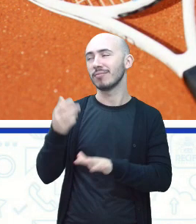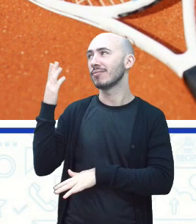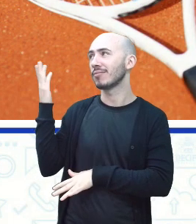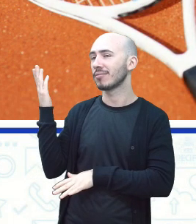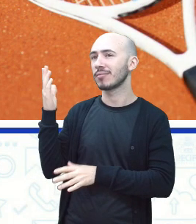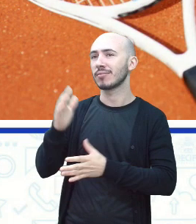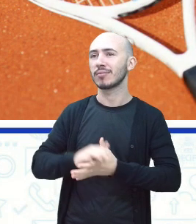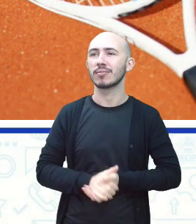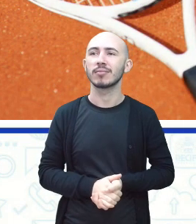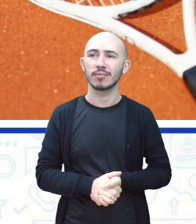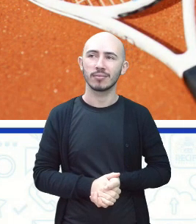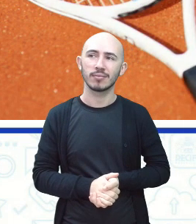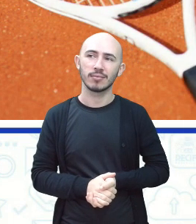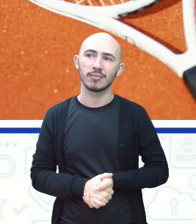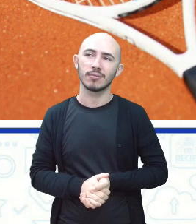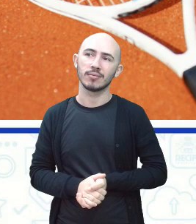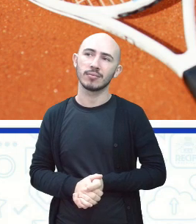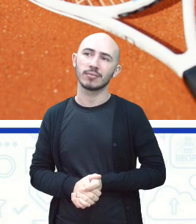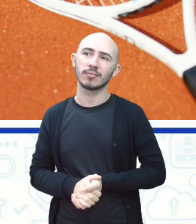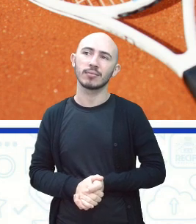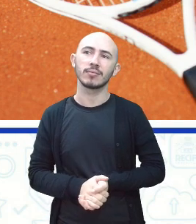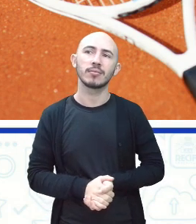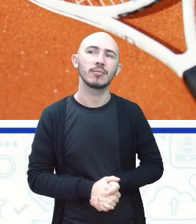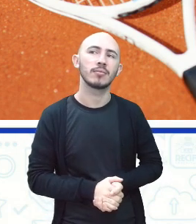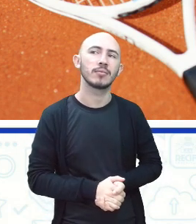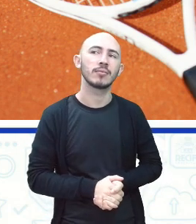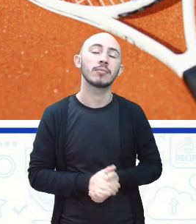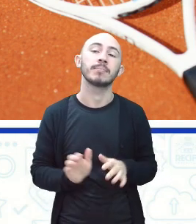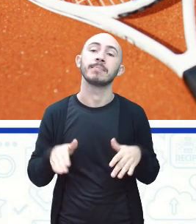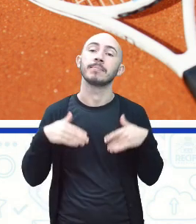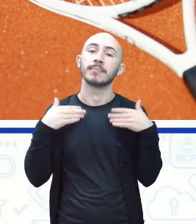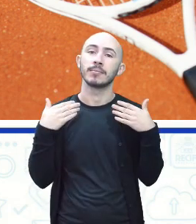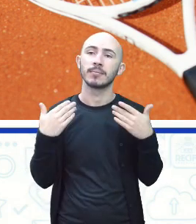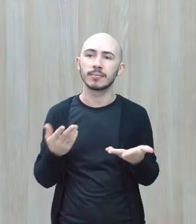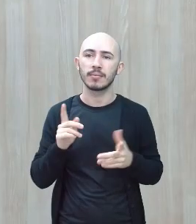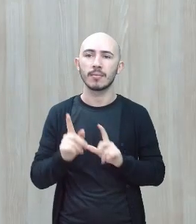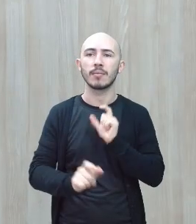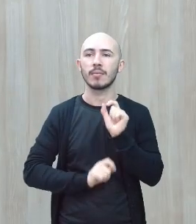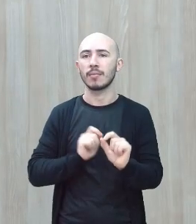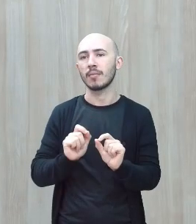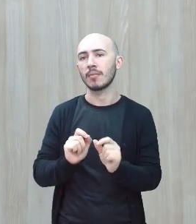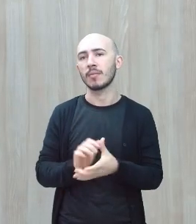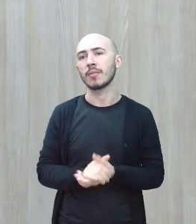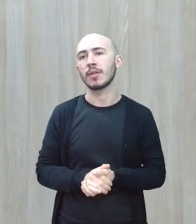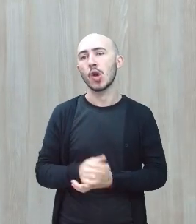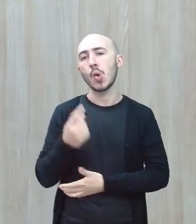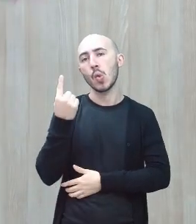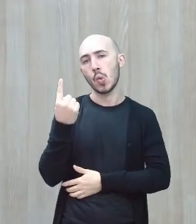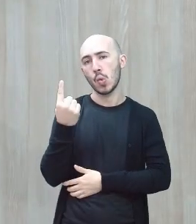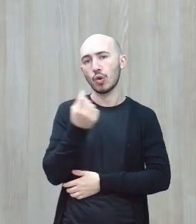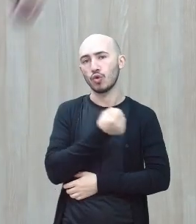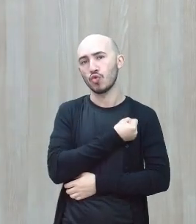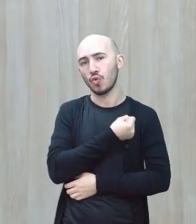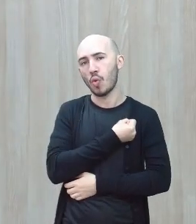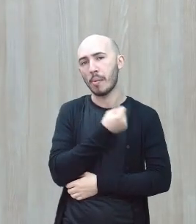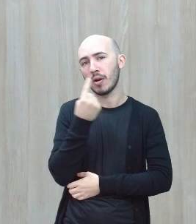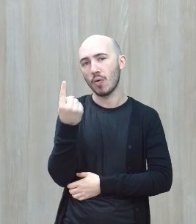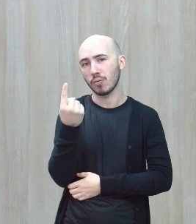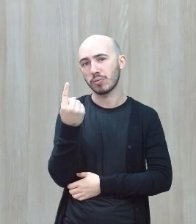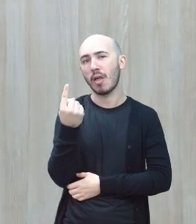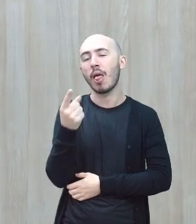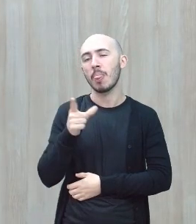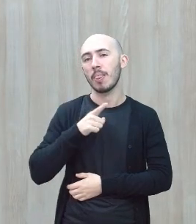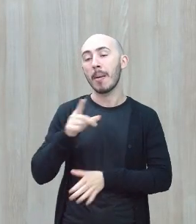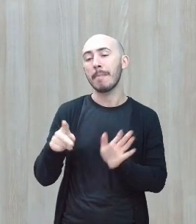love, 45 love, tá bom? E aí é o seguinte, o one tem uma particularidade que eu gosto quando o professor André fala